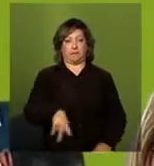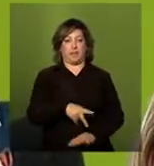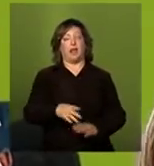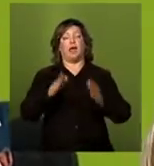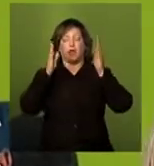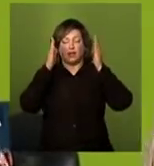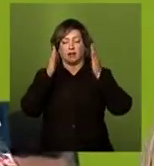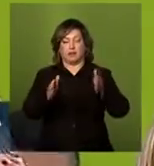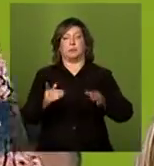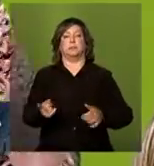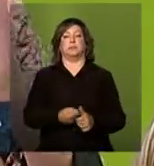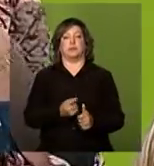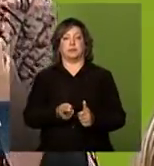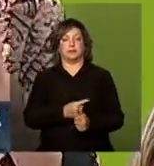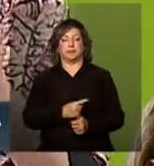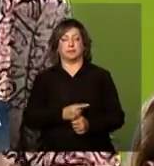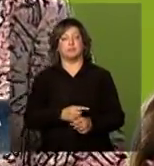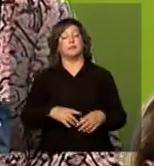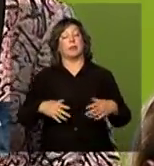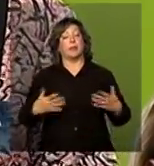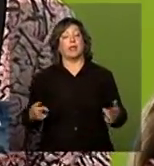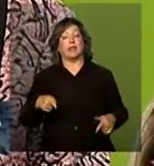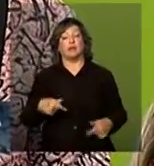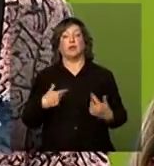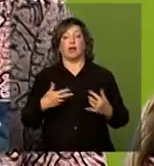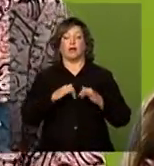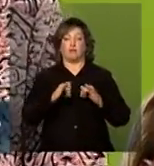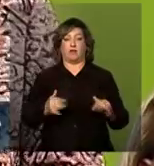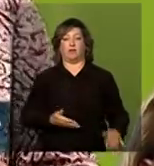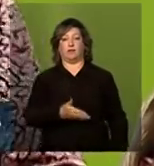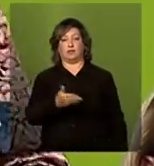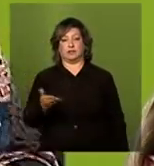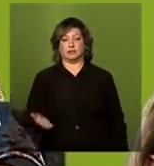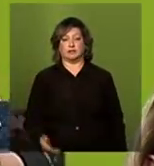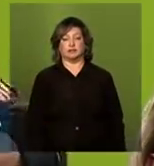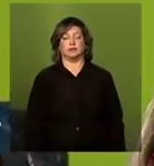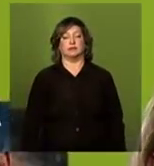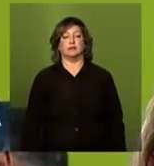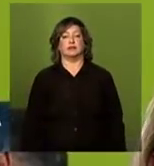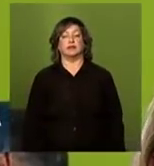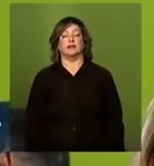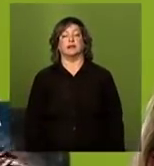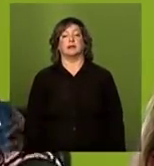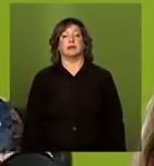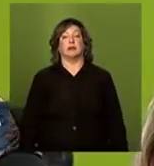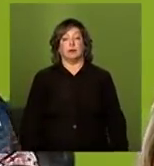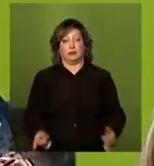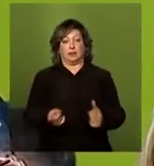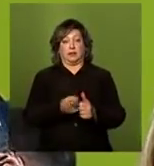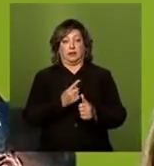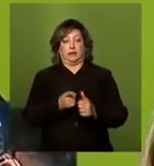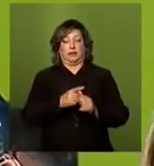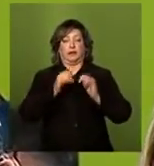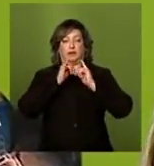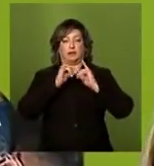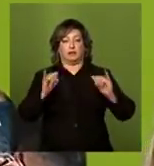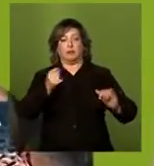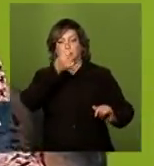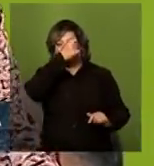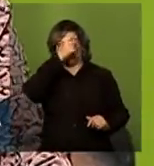prioridade Então é isso que eu quero dizer para vocês primeiro um recado pros prefeitos